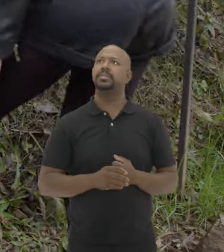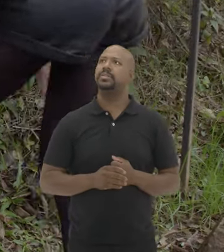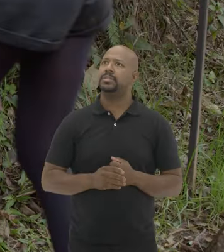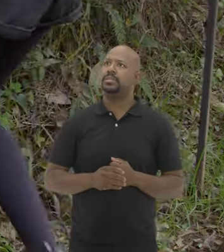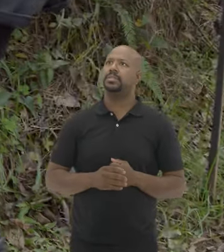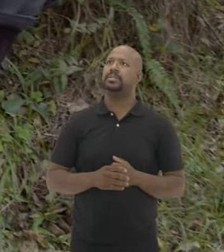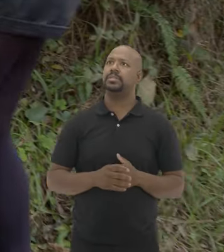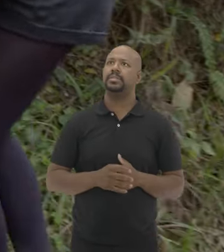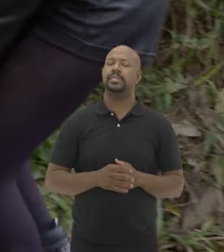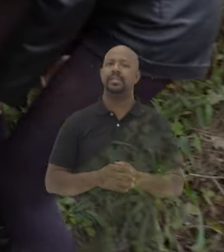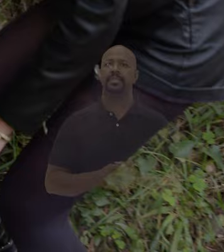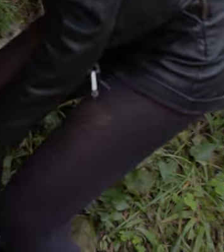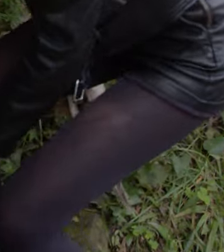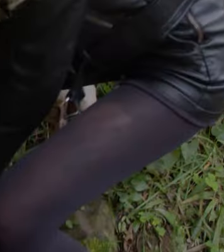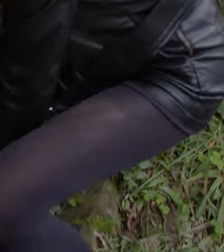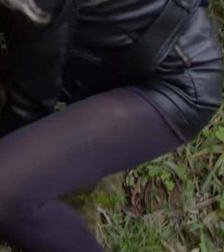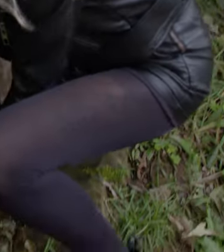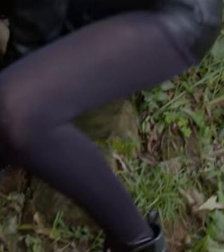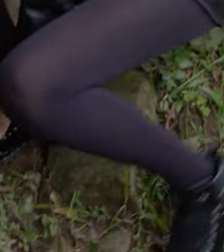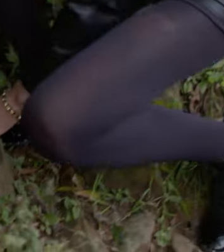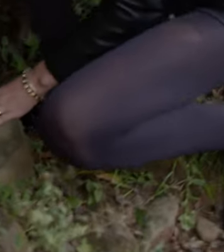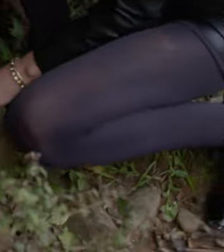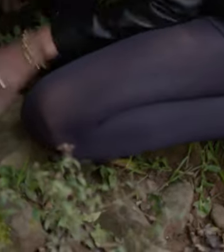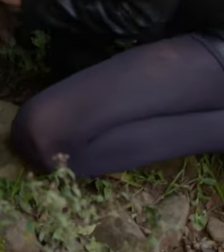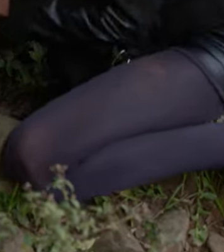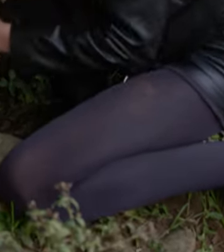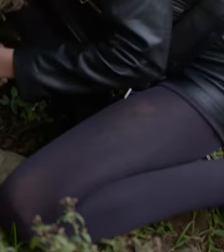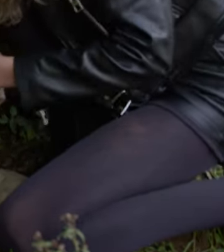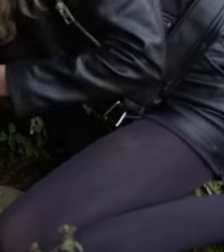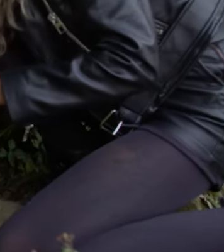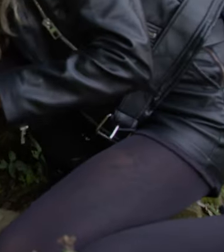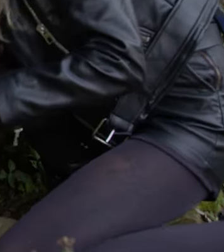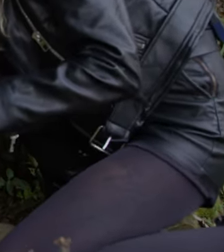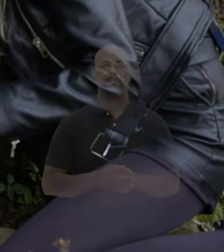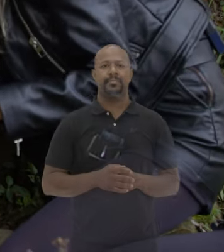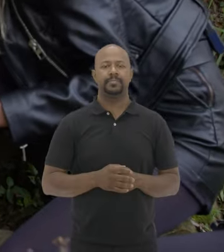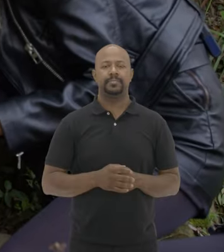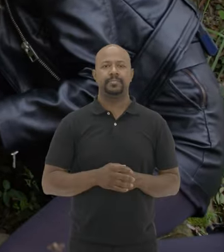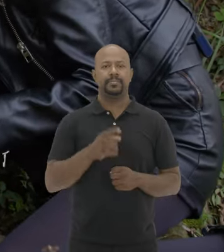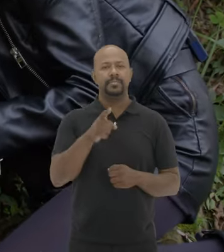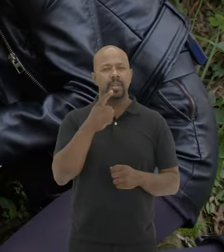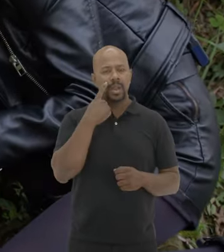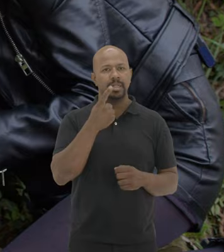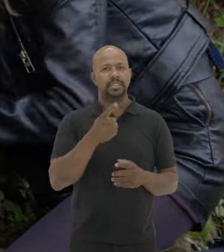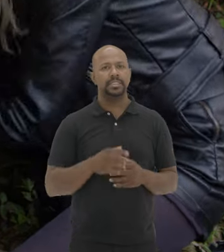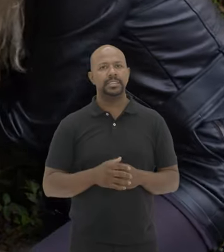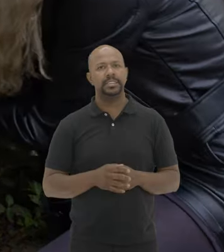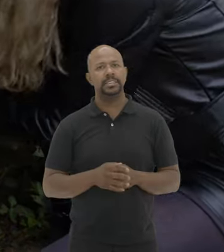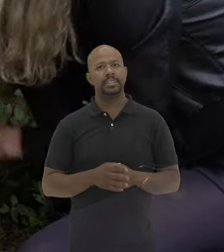vento. Vamos ver. Manu se agacha e coloca a mão em frente a uma fenda entre as pedras. Gelado?